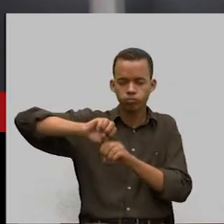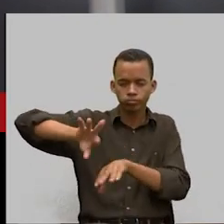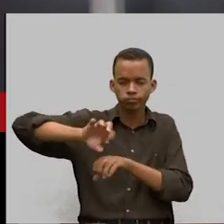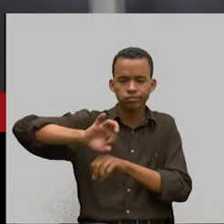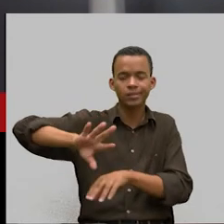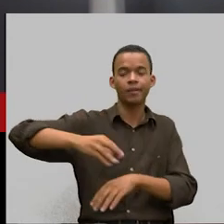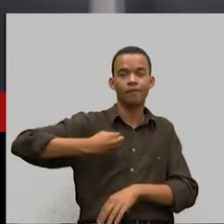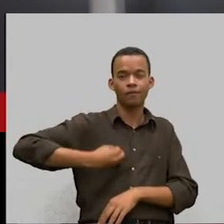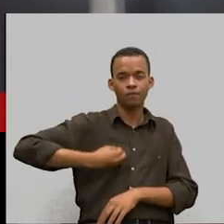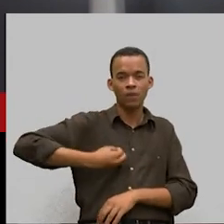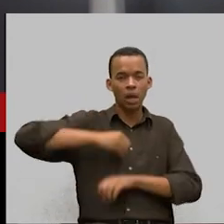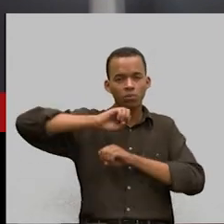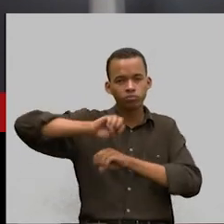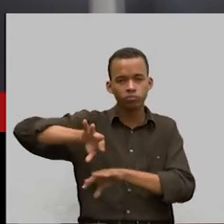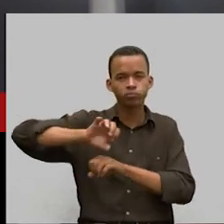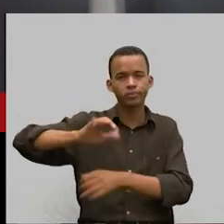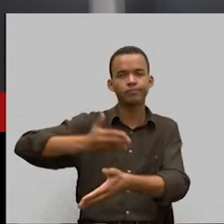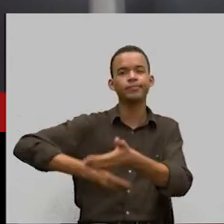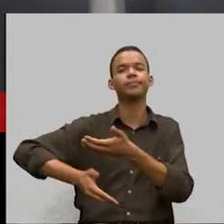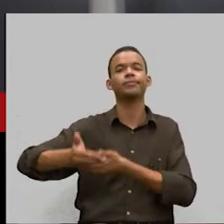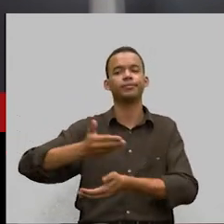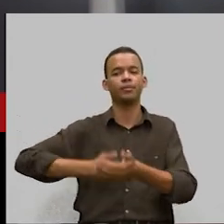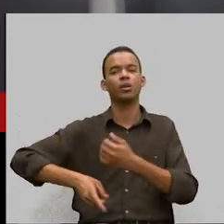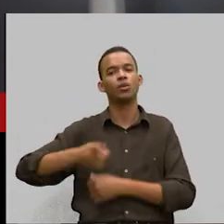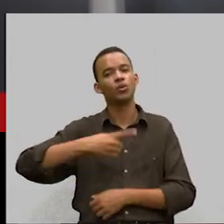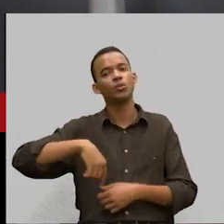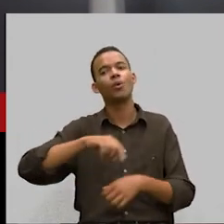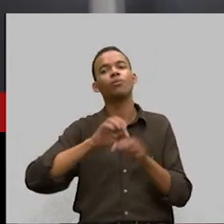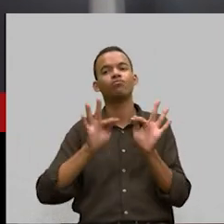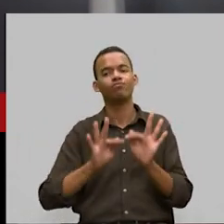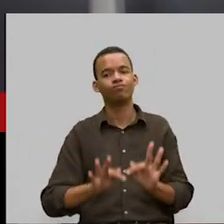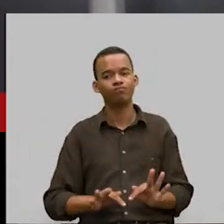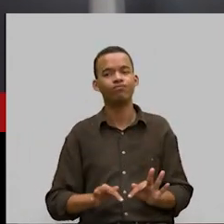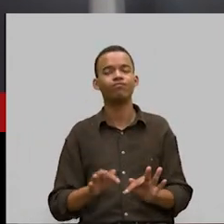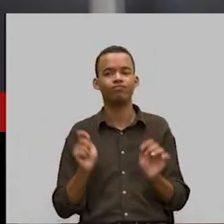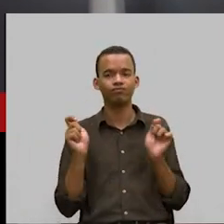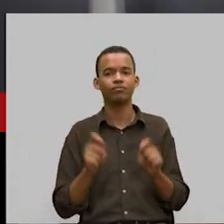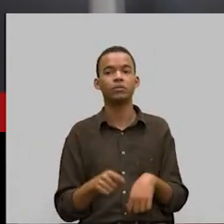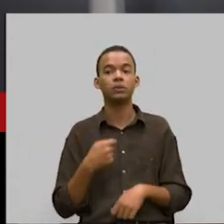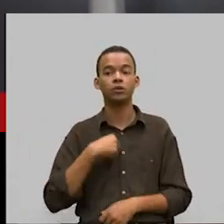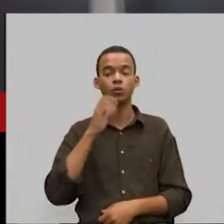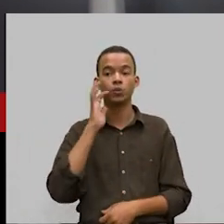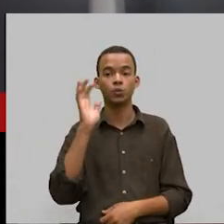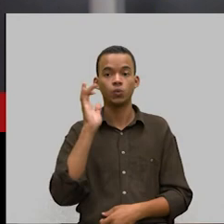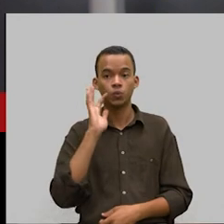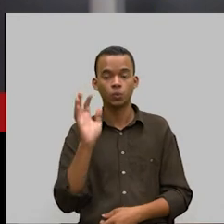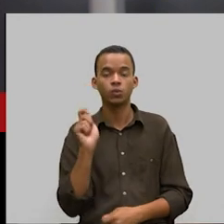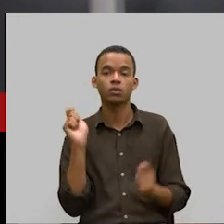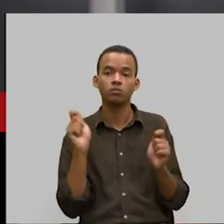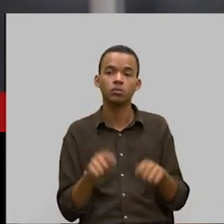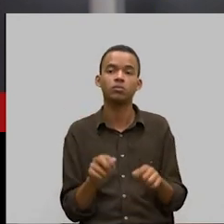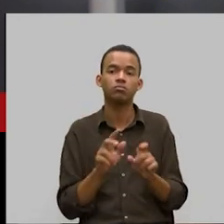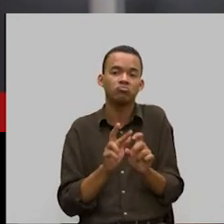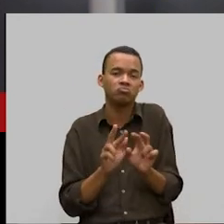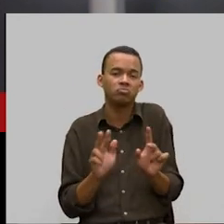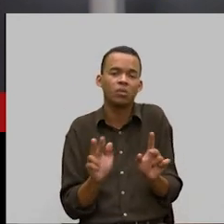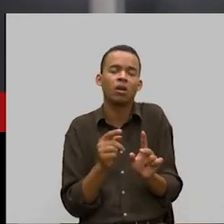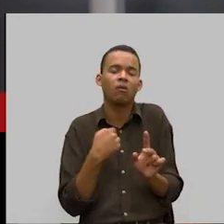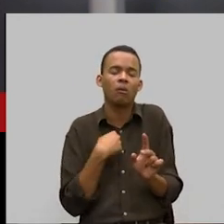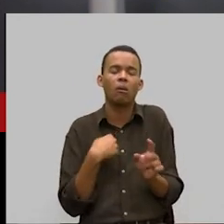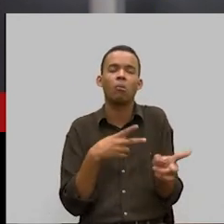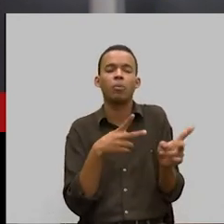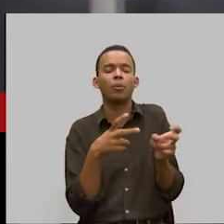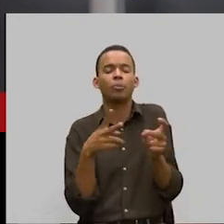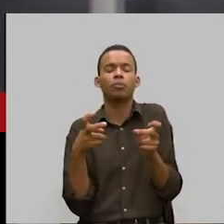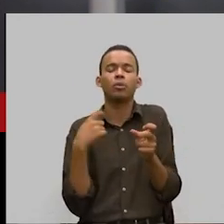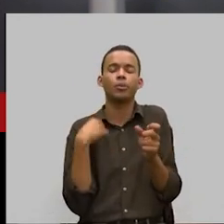vida isso é muito bacana para todos nós então fiquei meditando ali por diversos momentos para poder